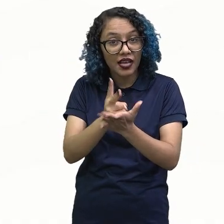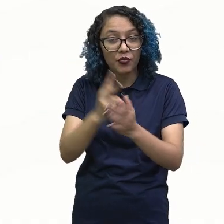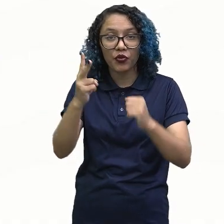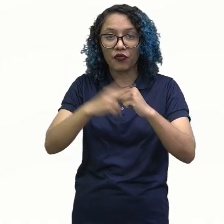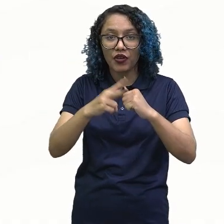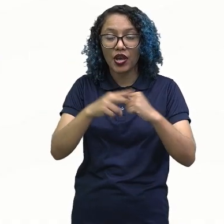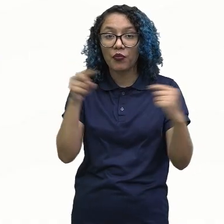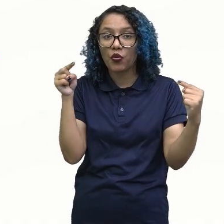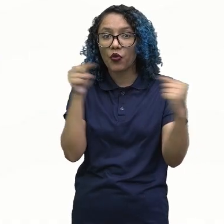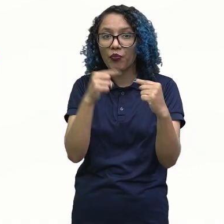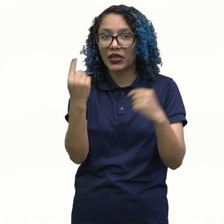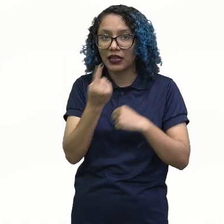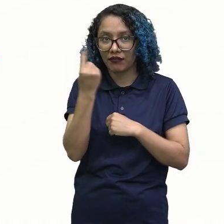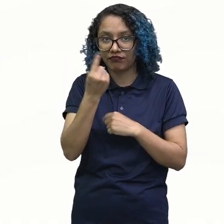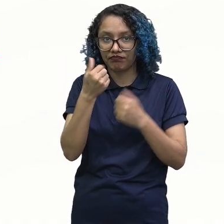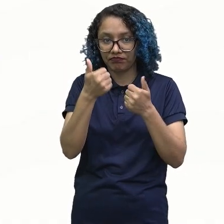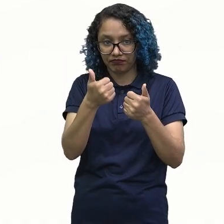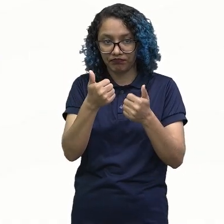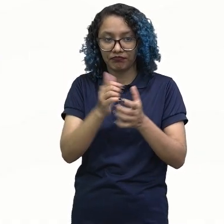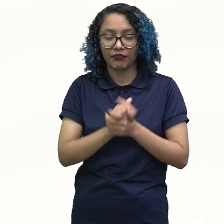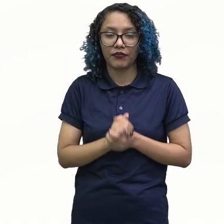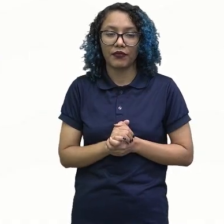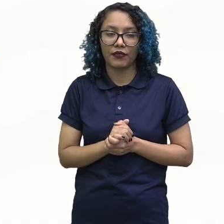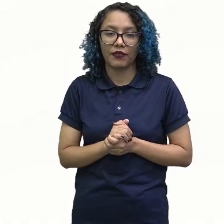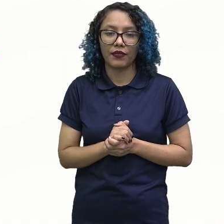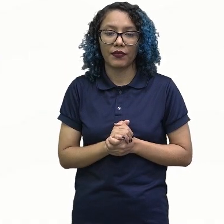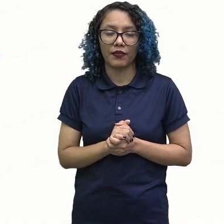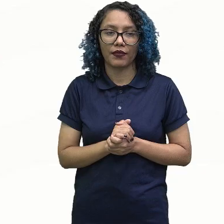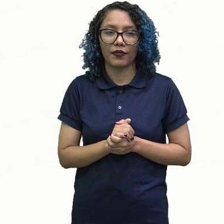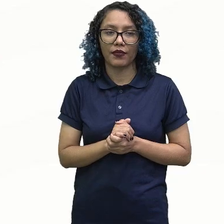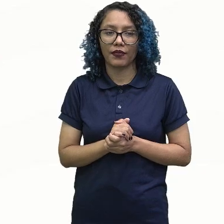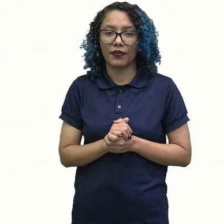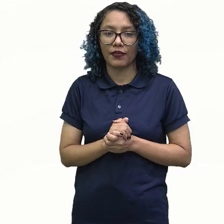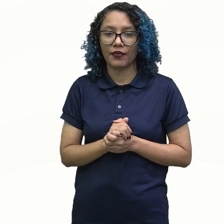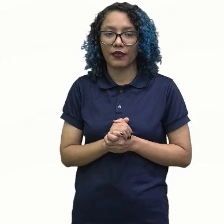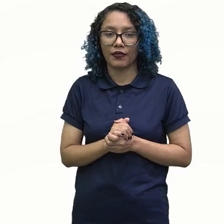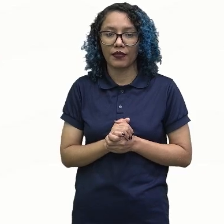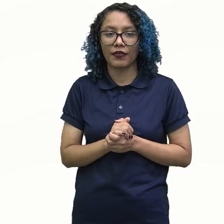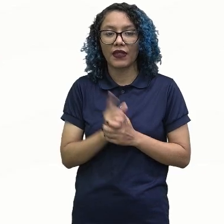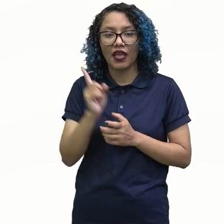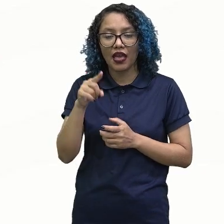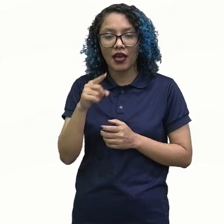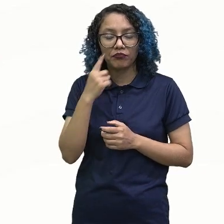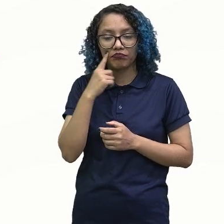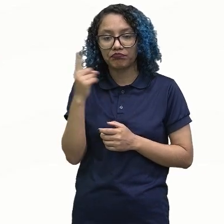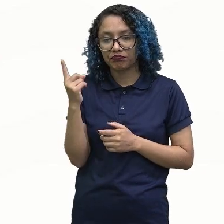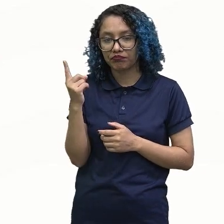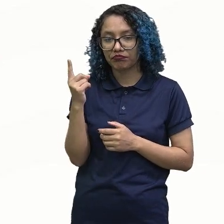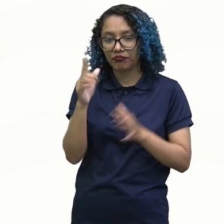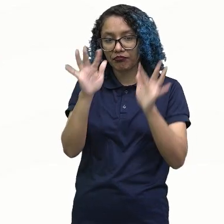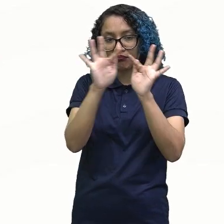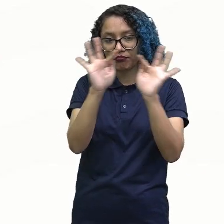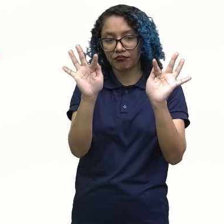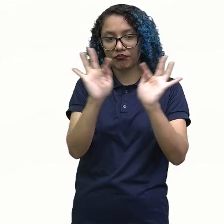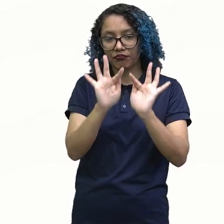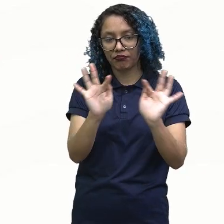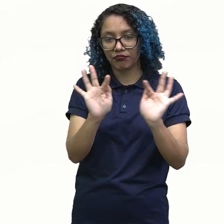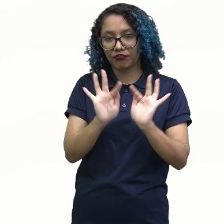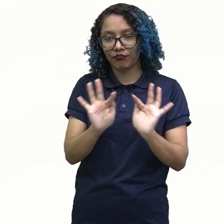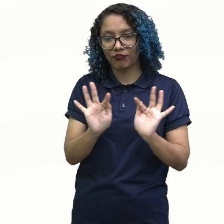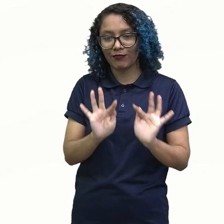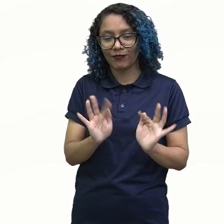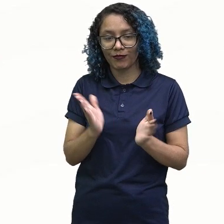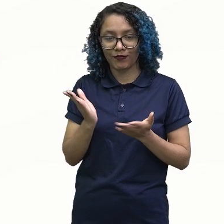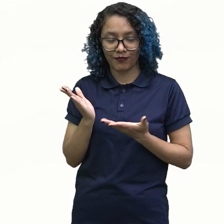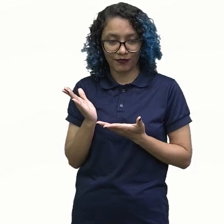ficar no singular. Então, é muito, pouco, é mais de, é tanto, é bastante, e